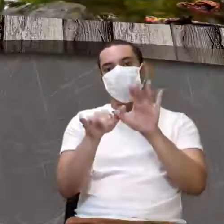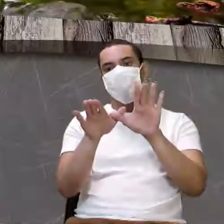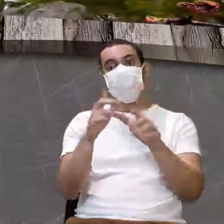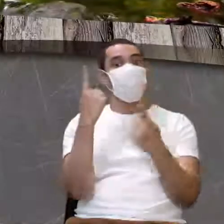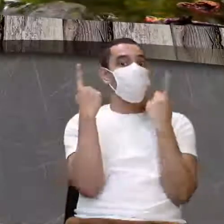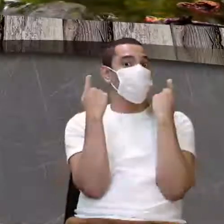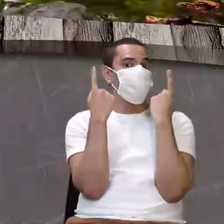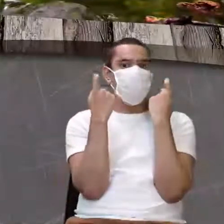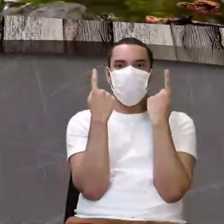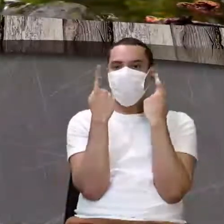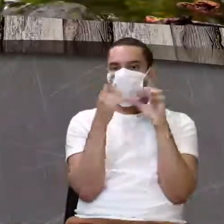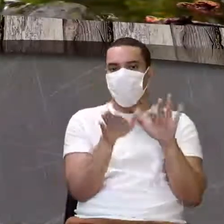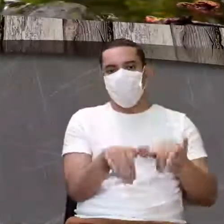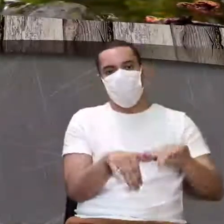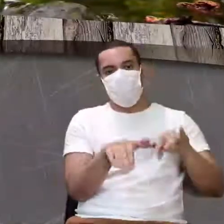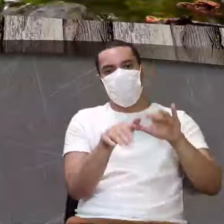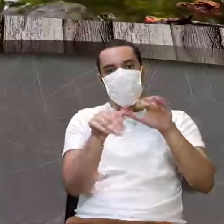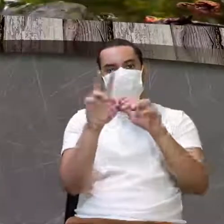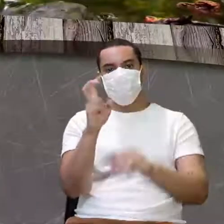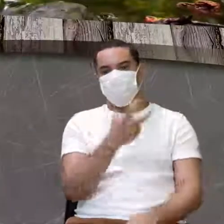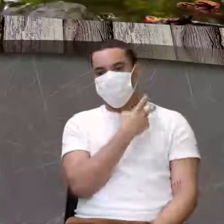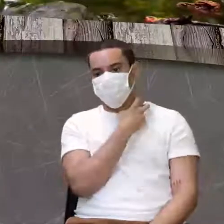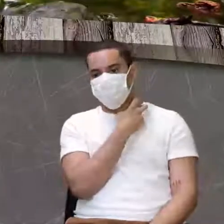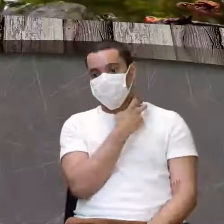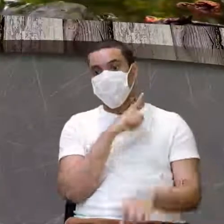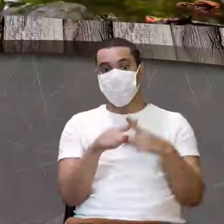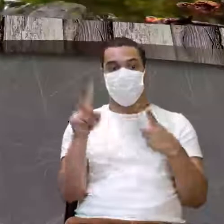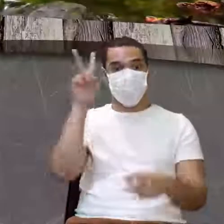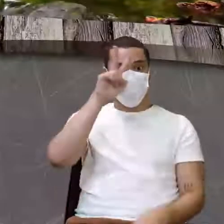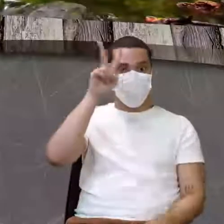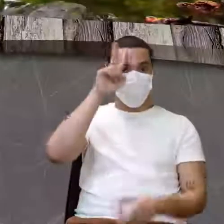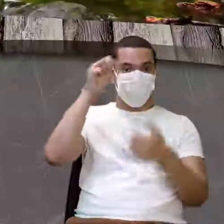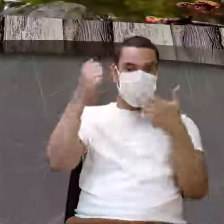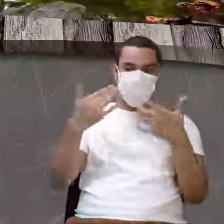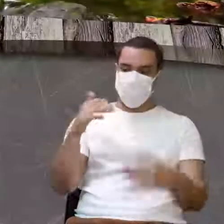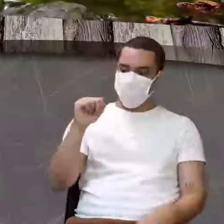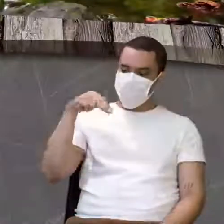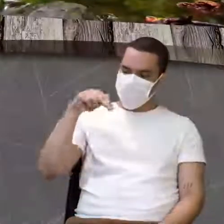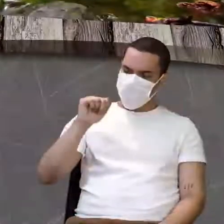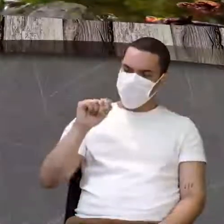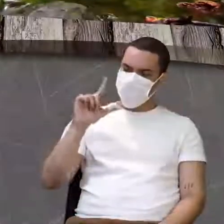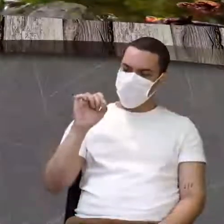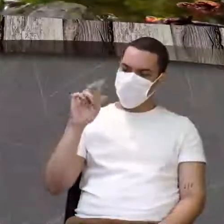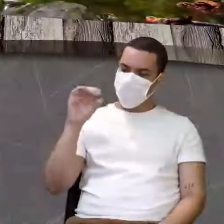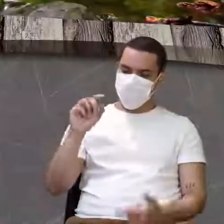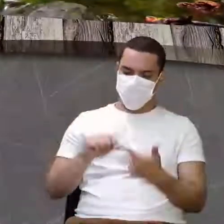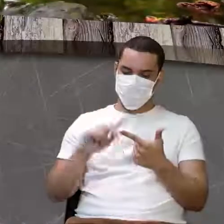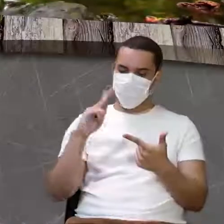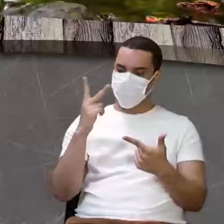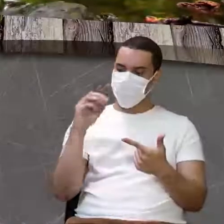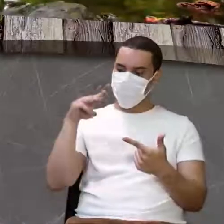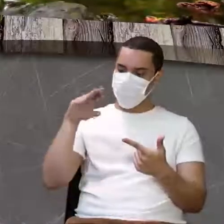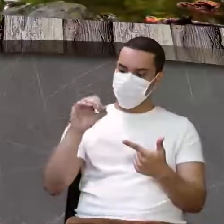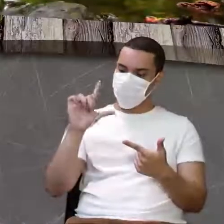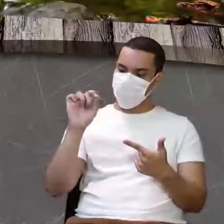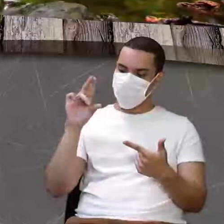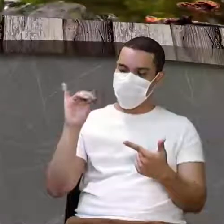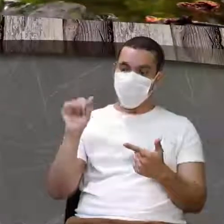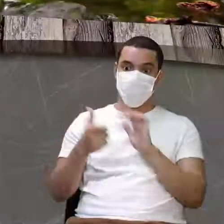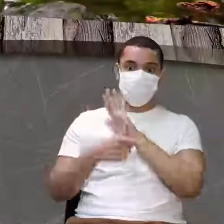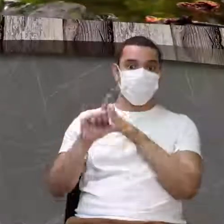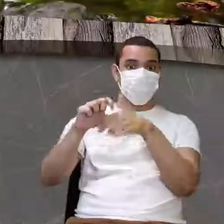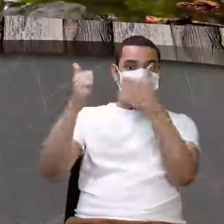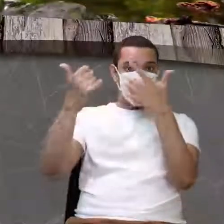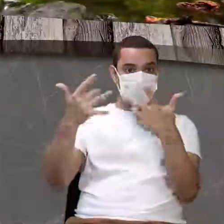asas. É verdade. Agora, você lembra que quando a gente estava falando de órgãos análogos, órgãos homólogos, lembram disso?